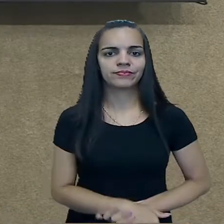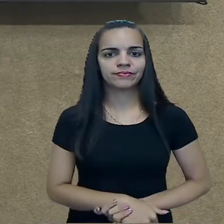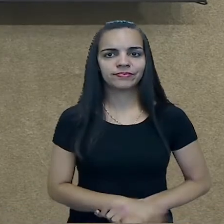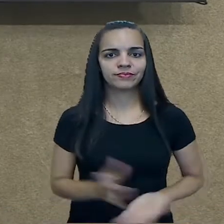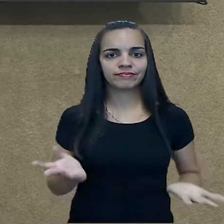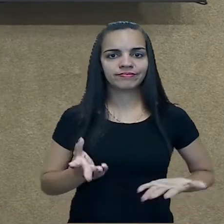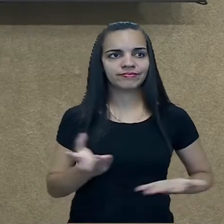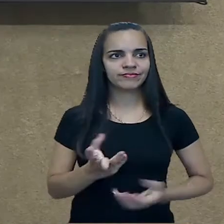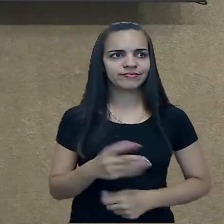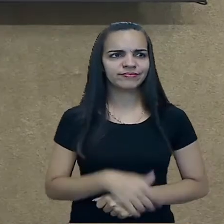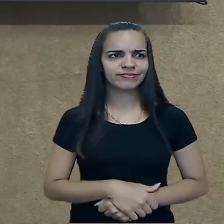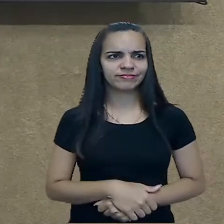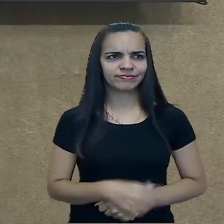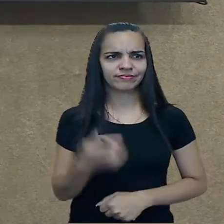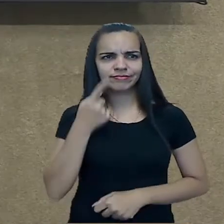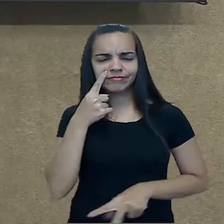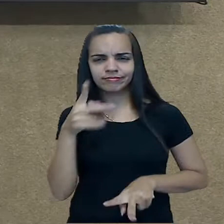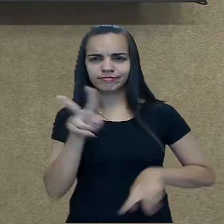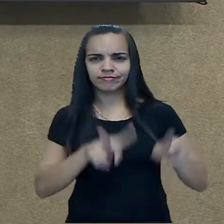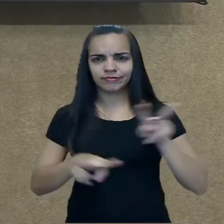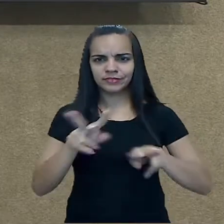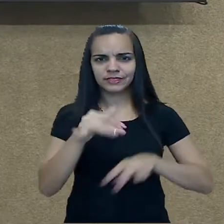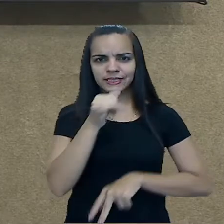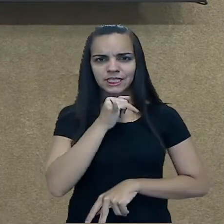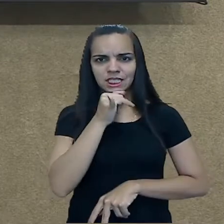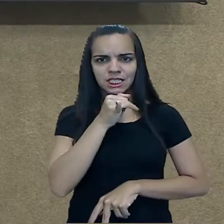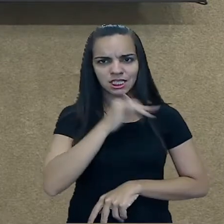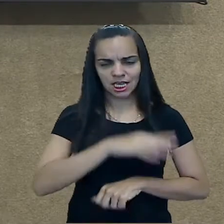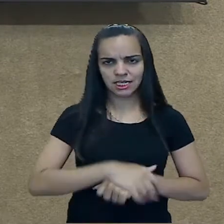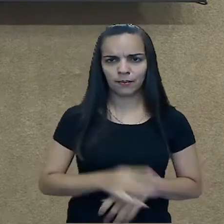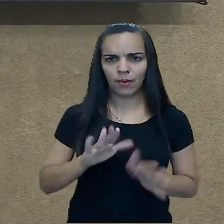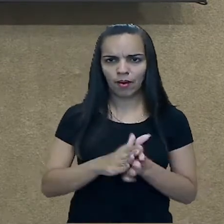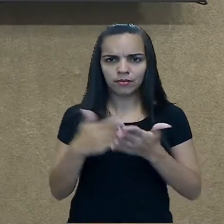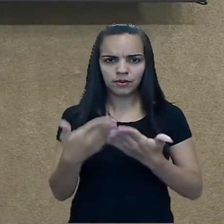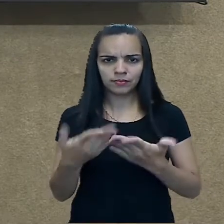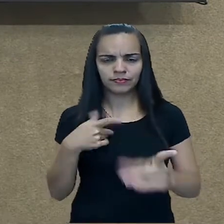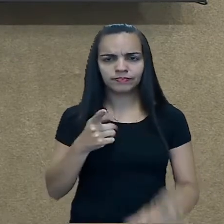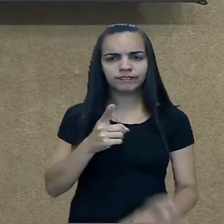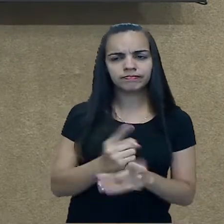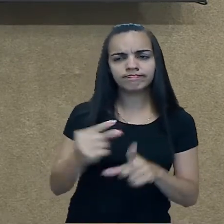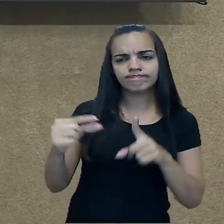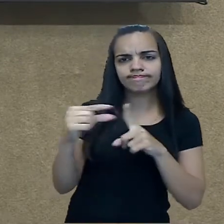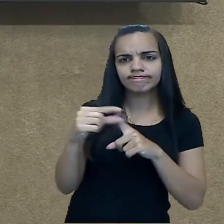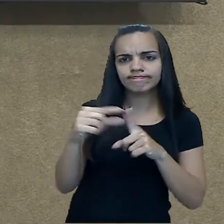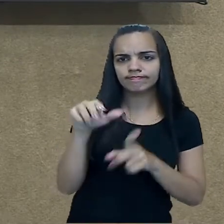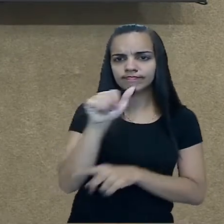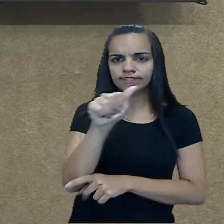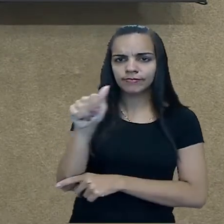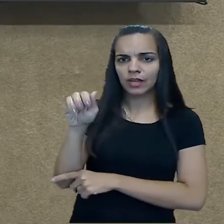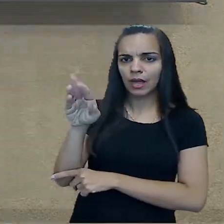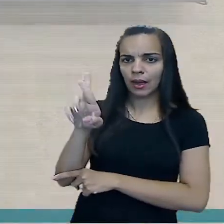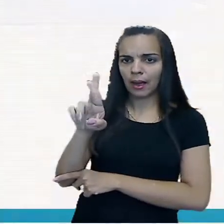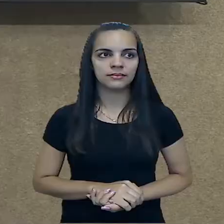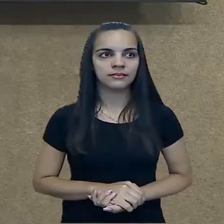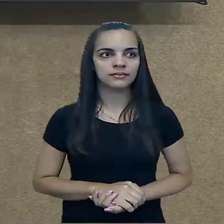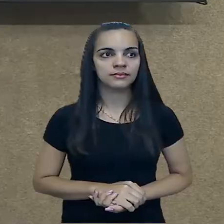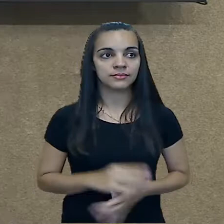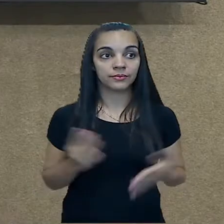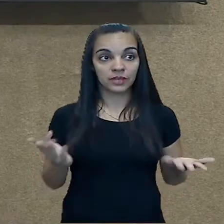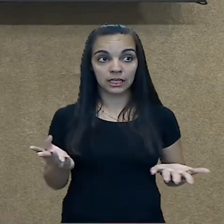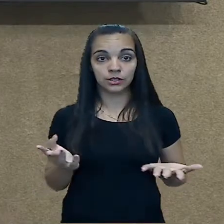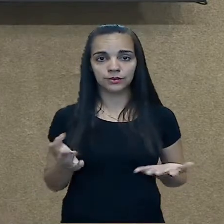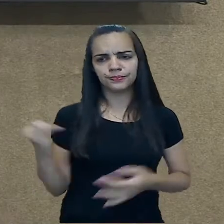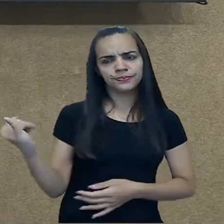Agora, elegemos uma palavra aqui. Abrimos o dicionário e encontramos a palavra abreviatura. Então,